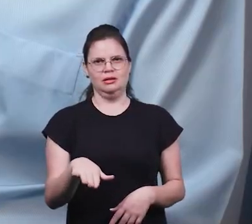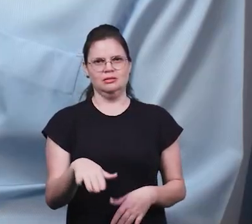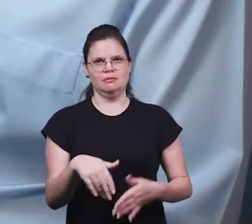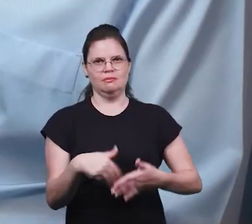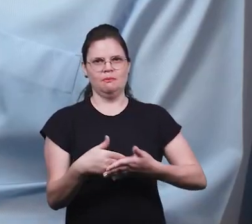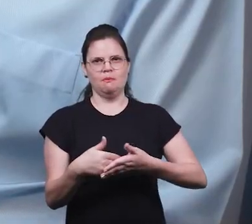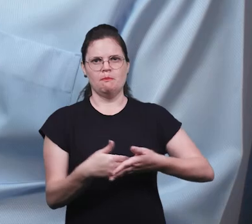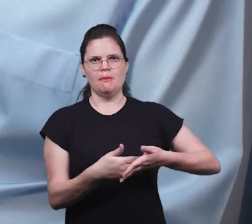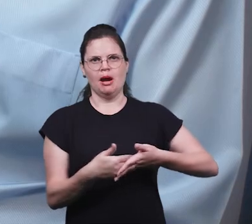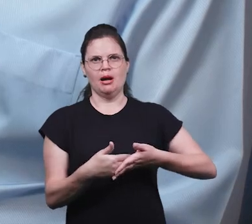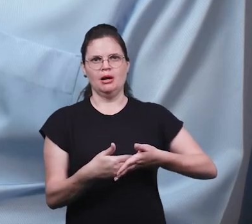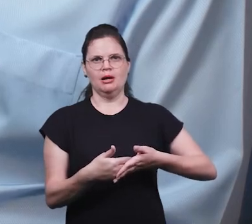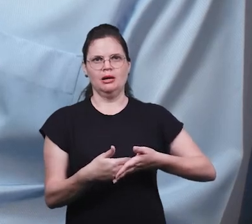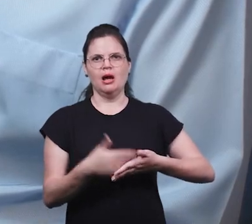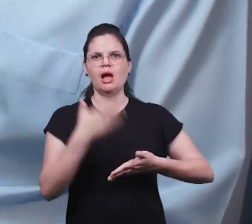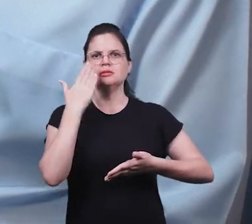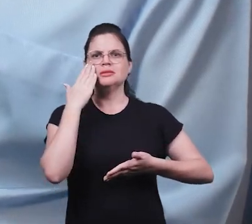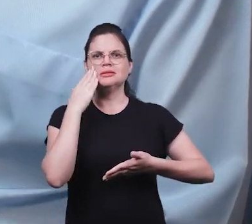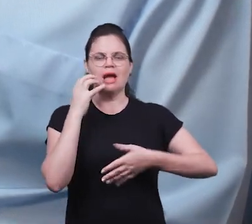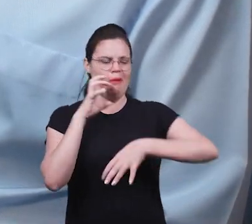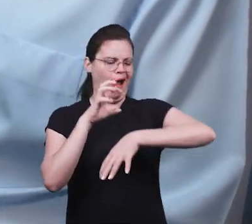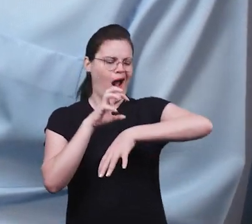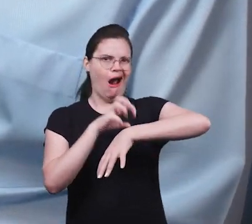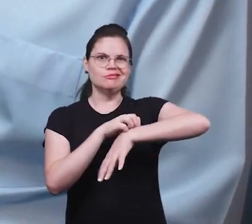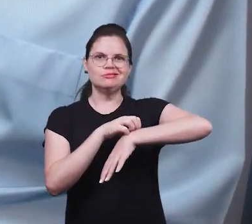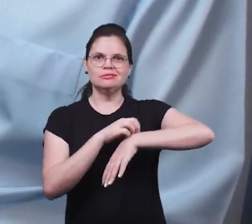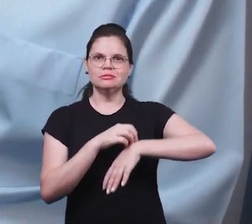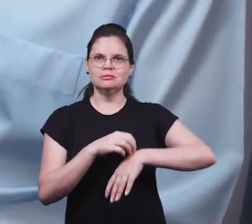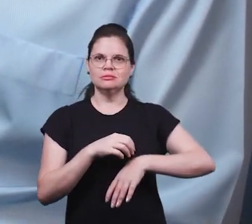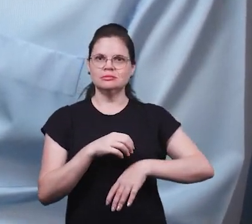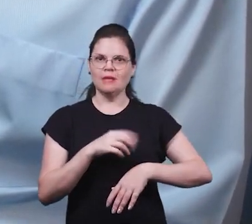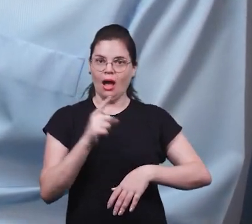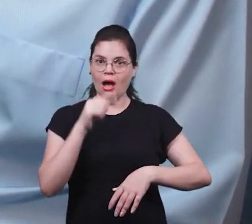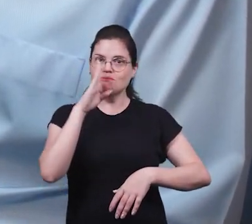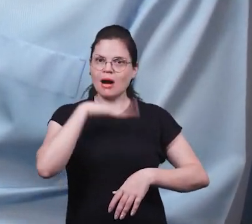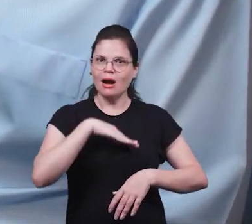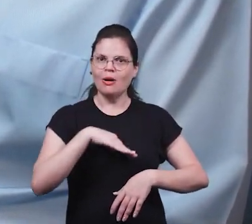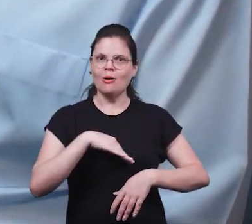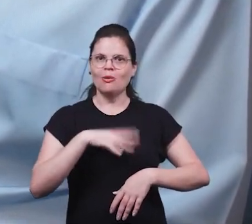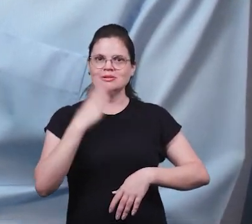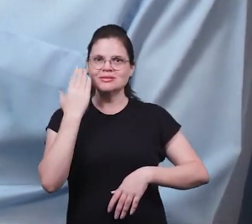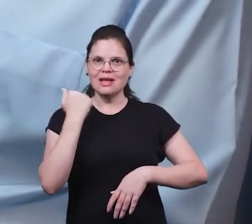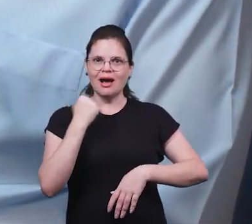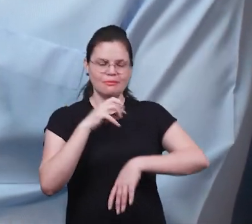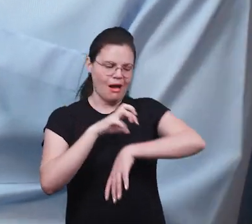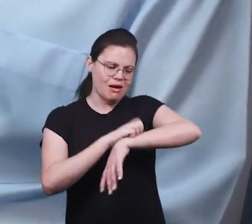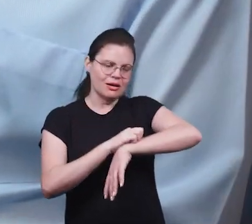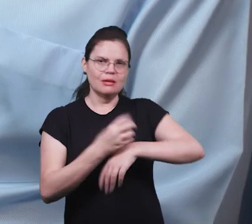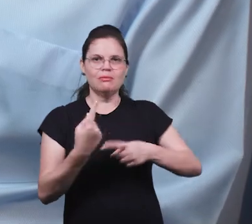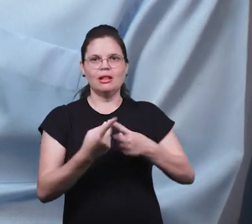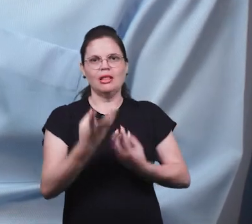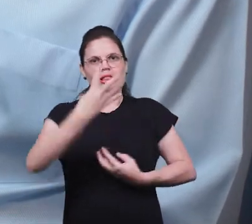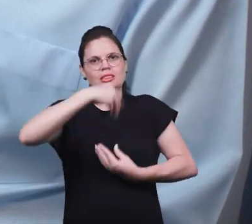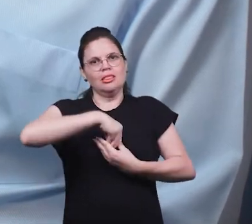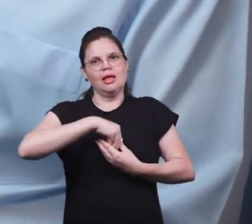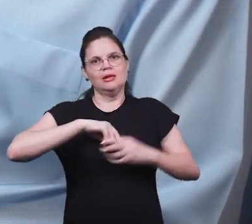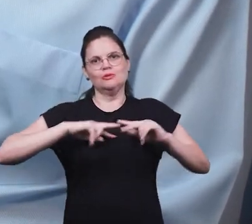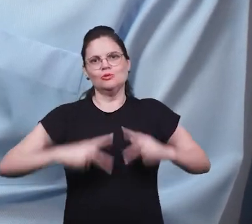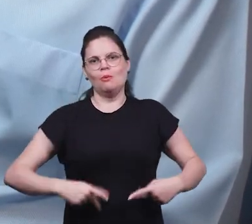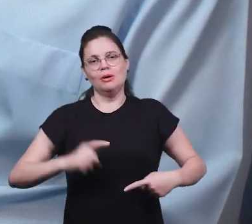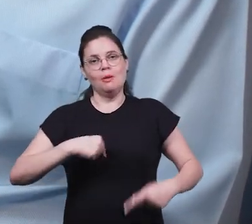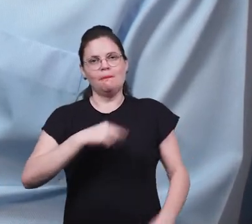nenenzinho, mas já sabe dar uma mordida no amiguinho. Já sabe. É a índole do homem, né? O